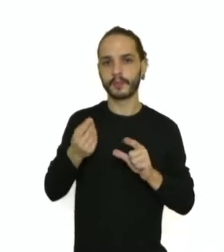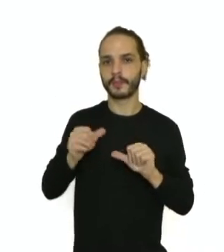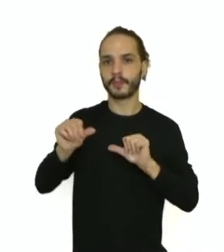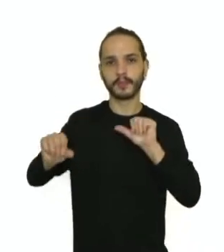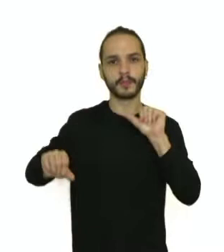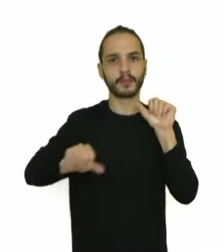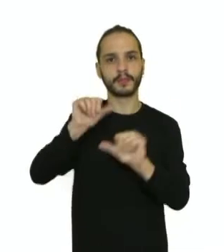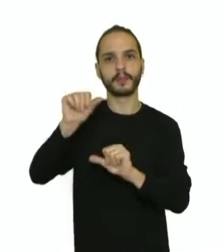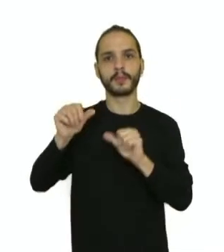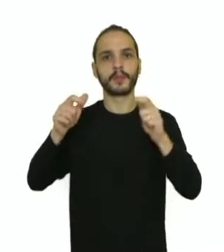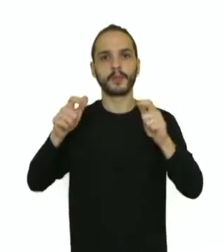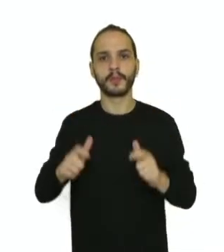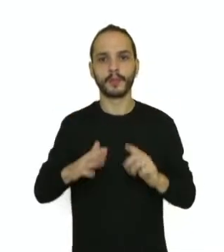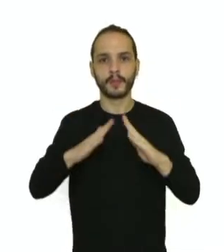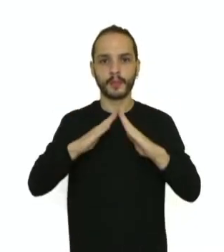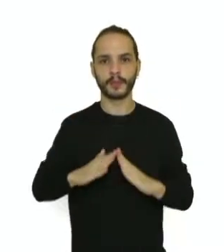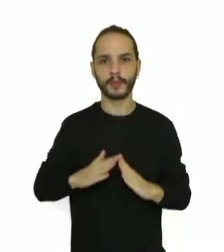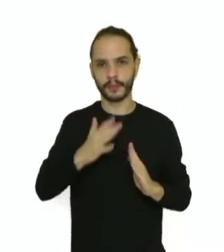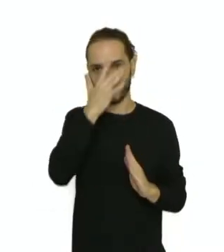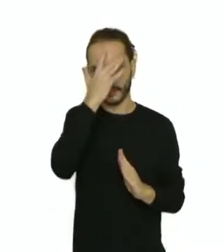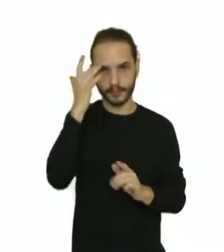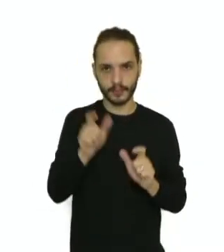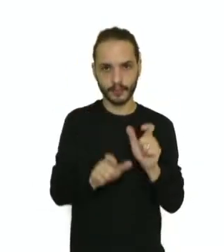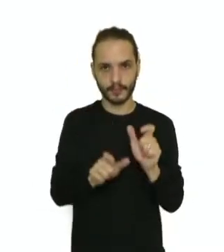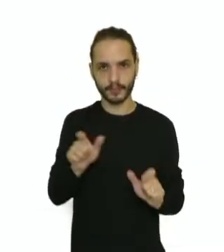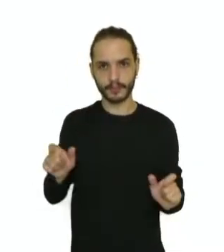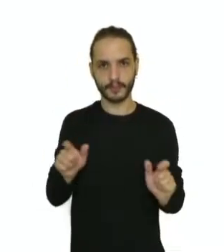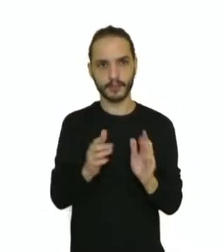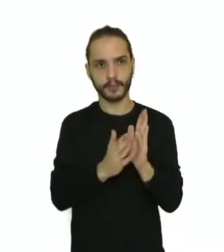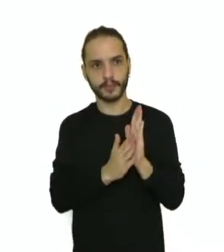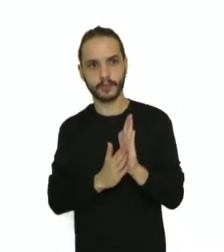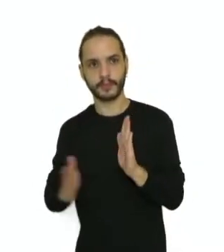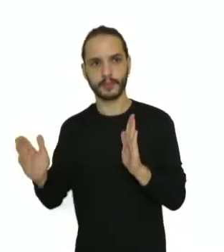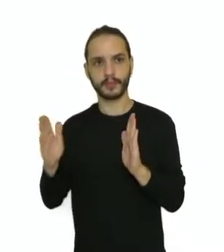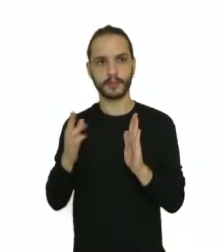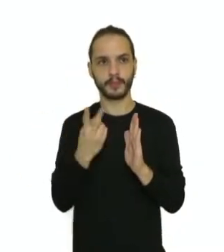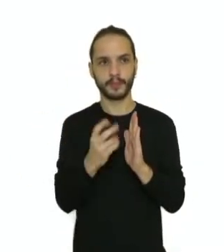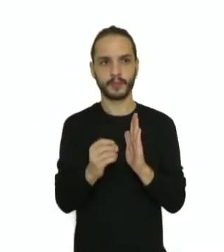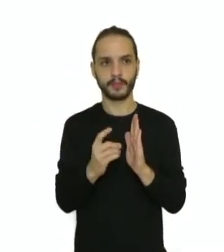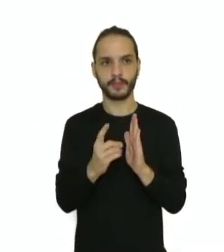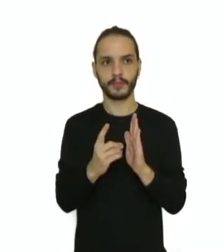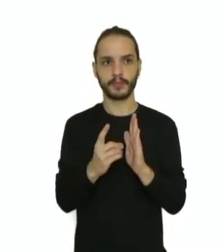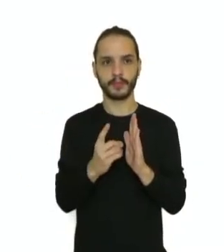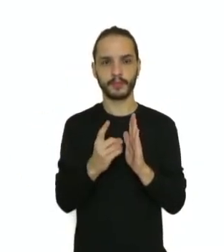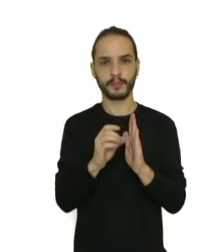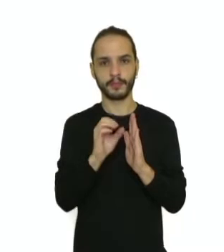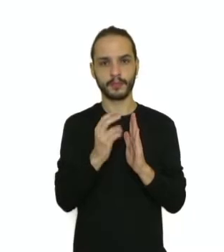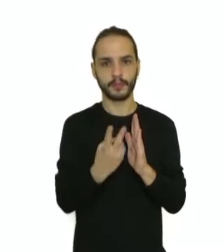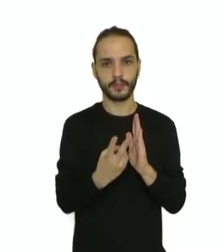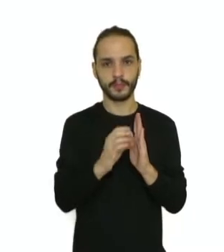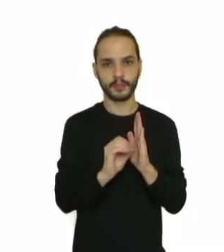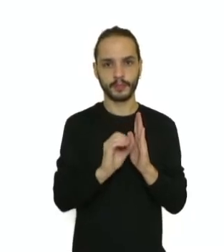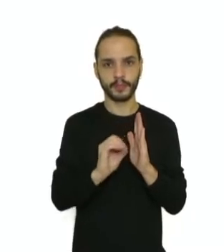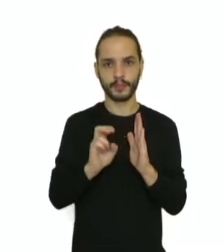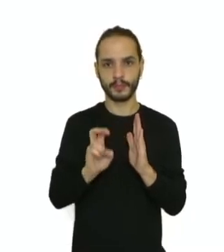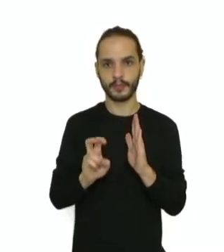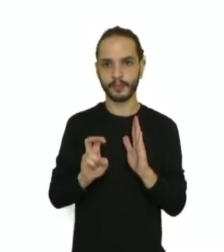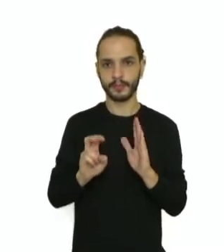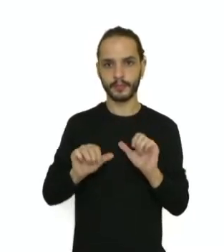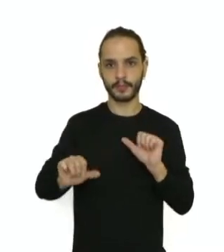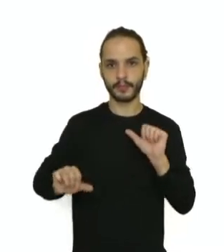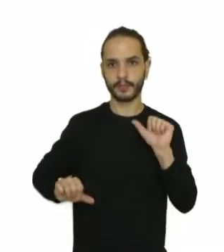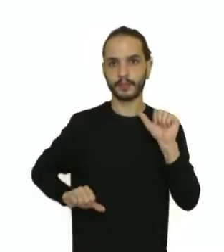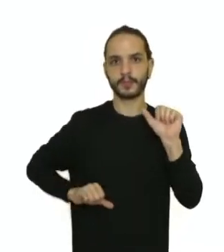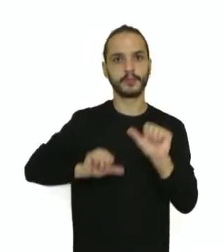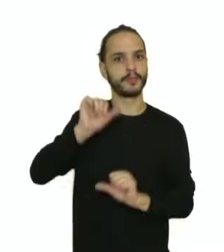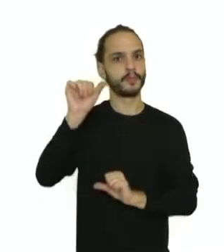pessoas onde que elas habitam. A partir então da década de 2015, 2005 até 2015, foi a mudança em que